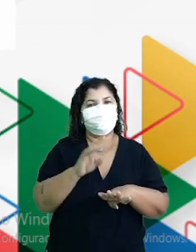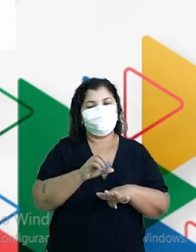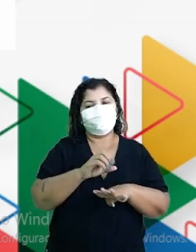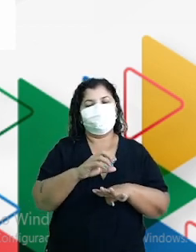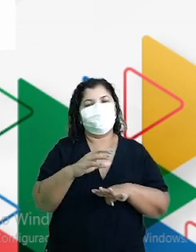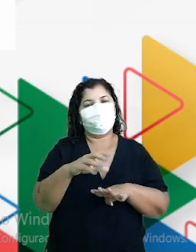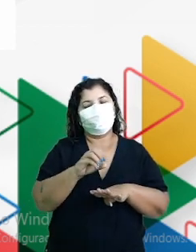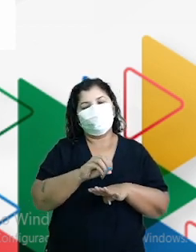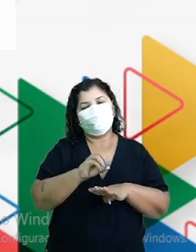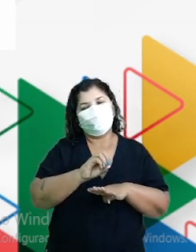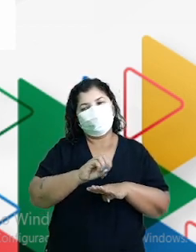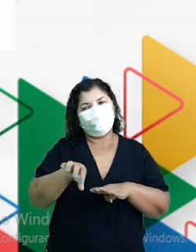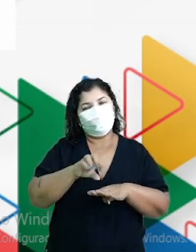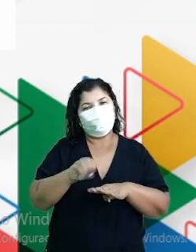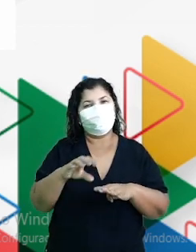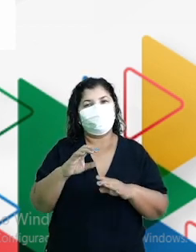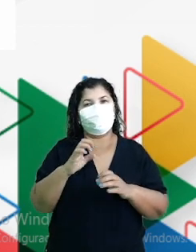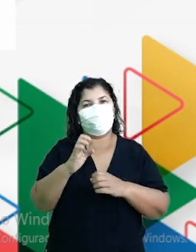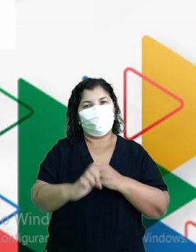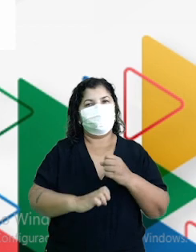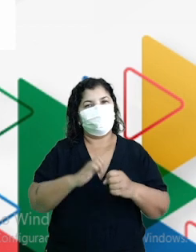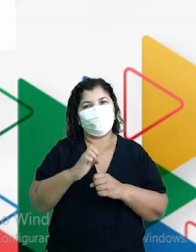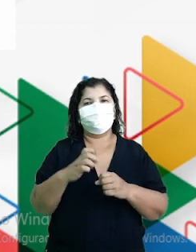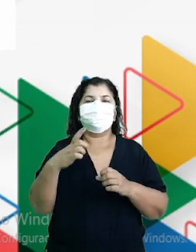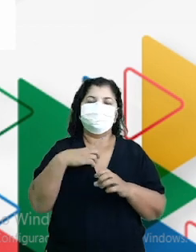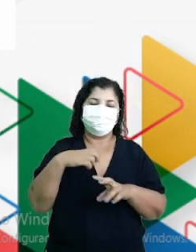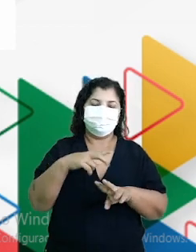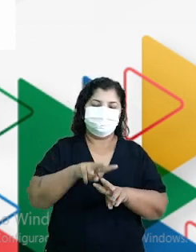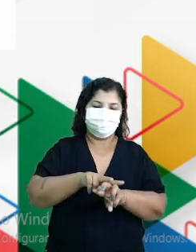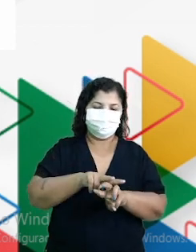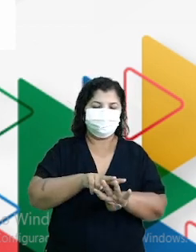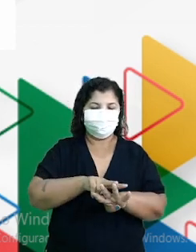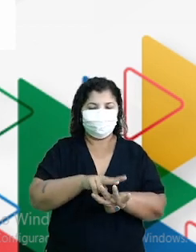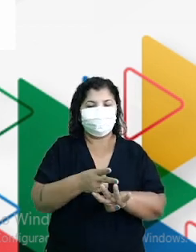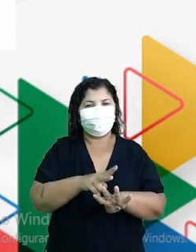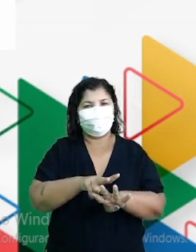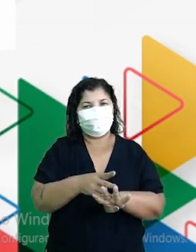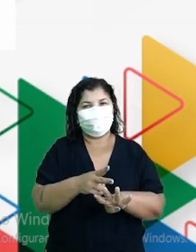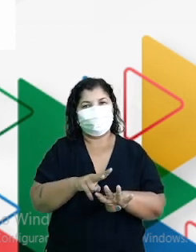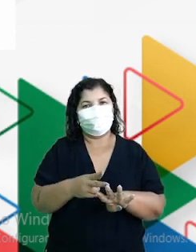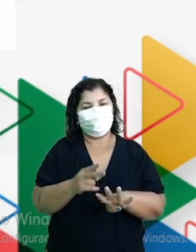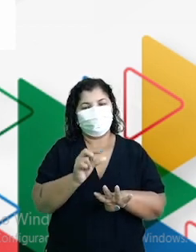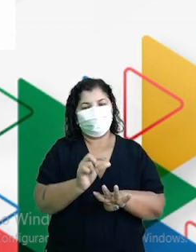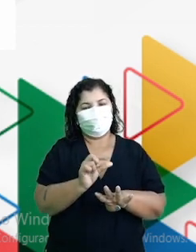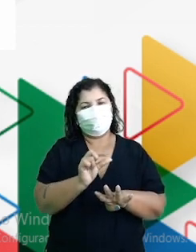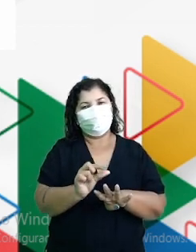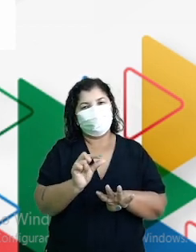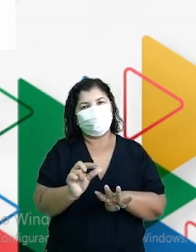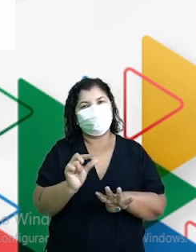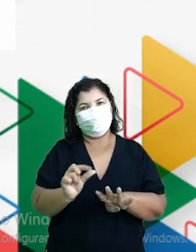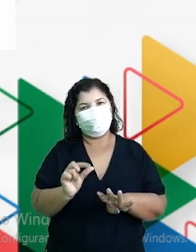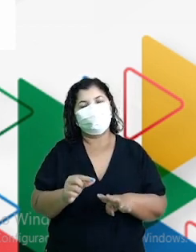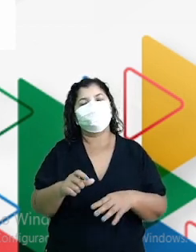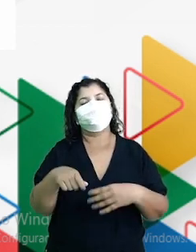os seus elétrons, eu tenho um revezamento onde cada uma fornece um pouquinho de elétrons e, consequentemente, todas as pilhas